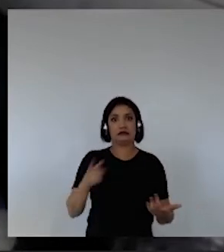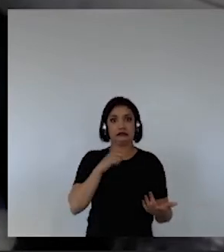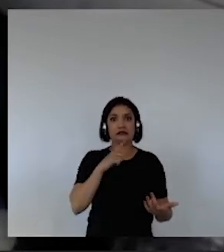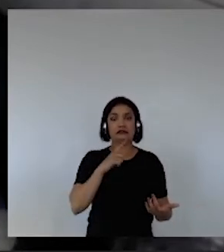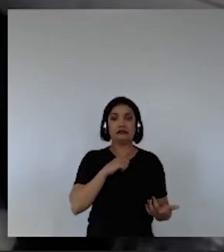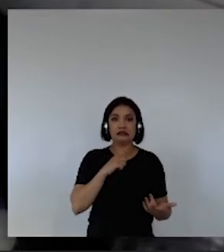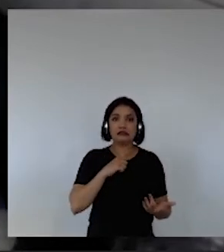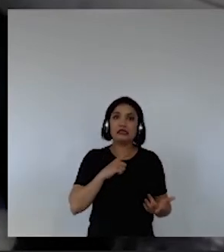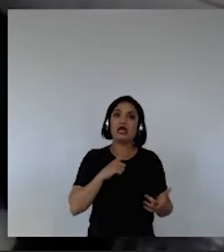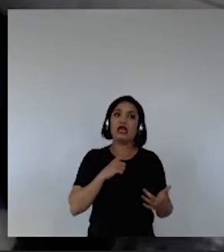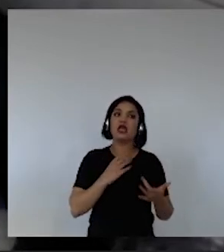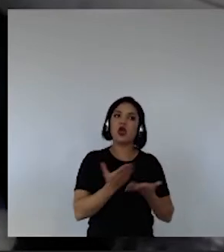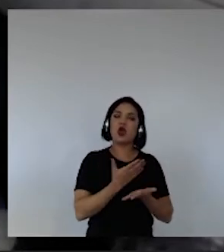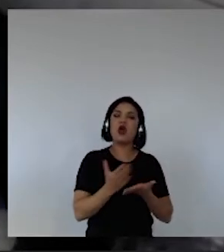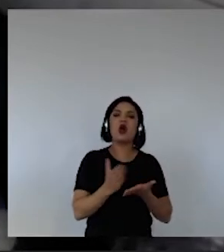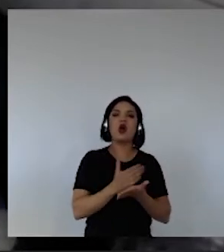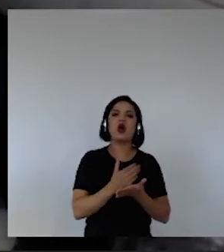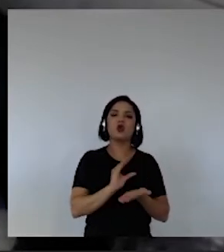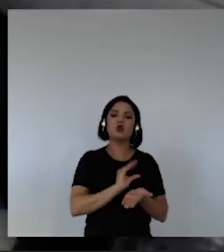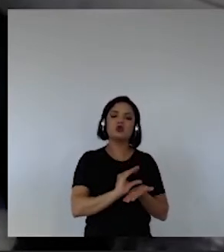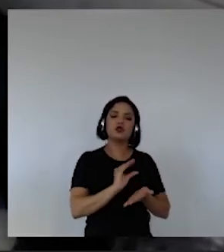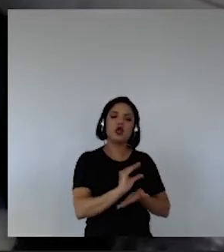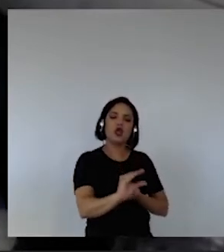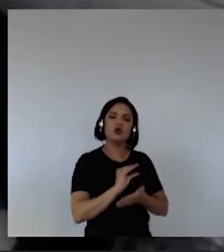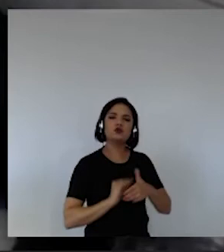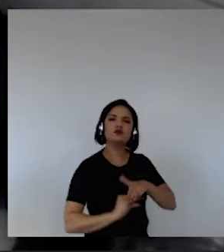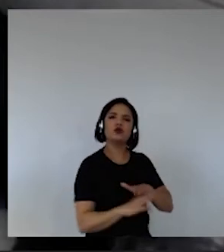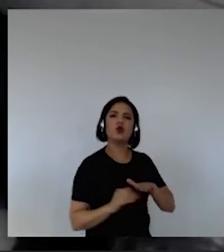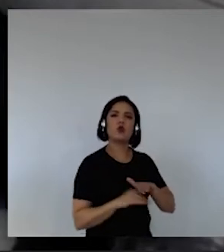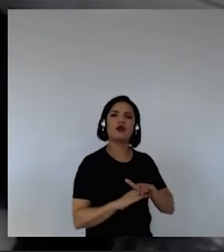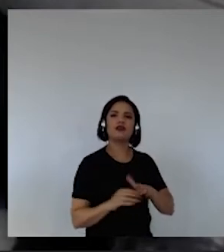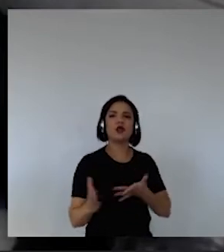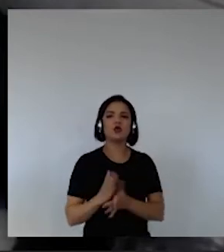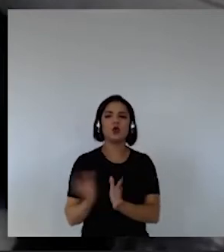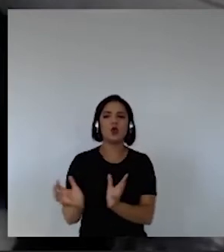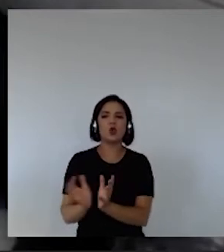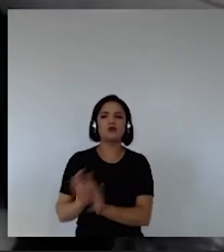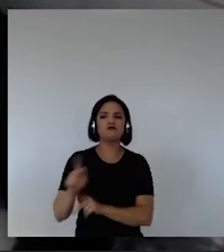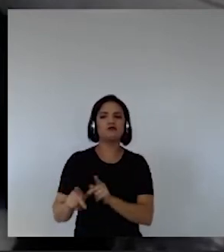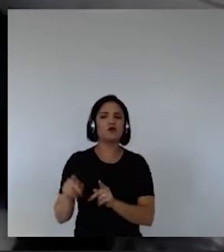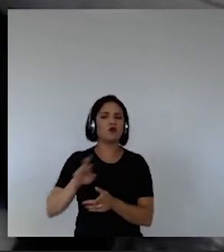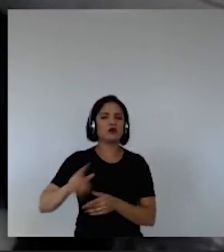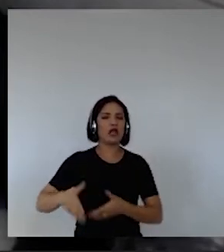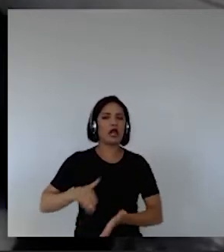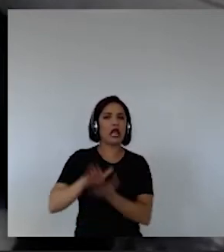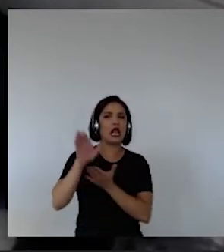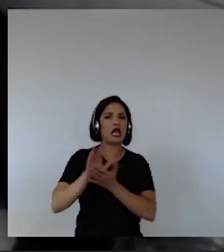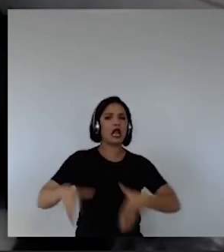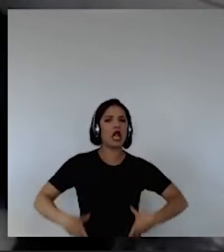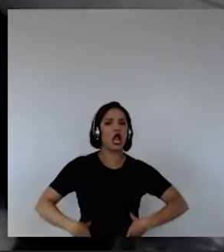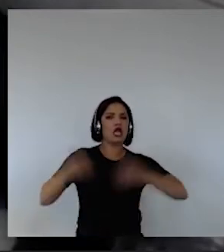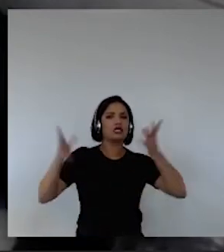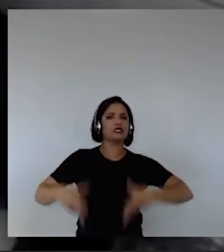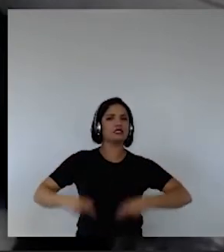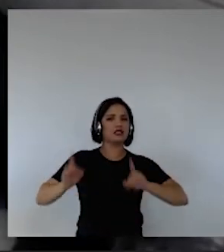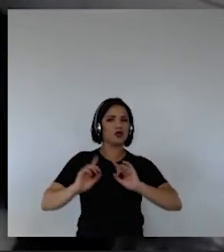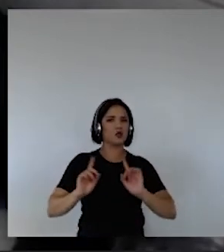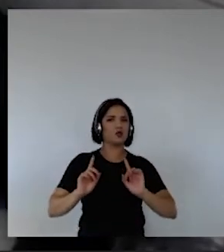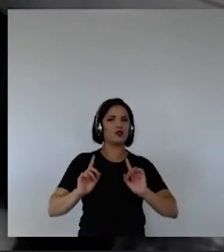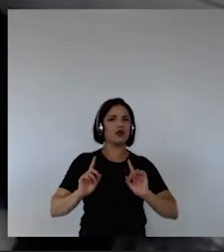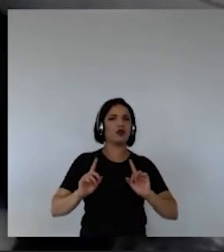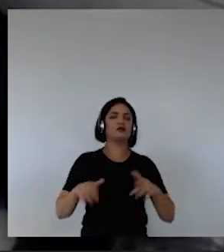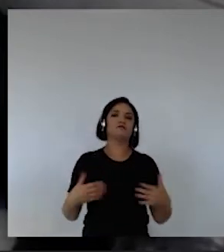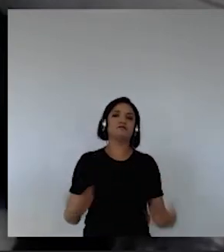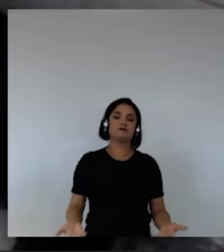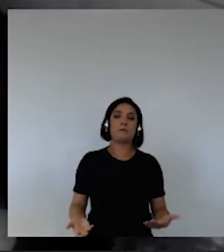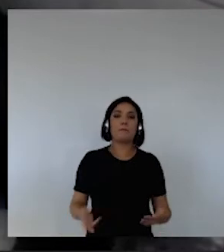algum recurso guardado por uma camada da população que não está gastando. Então, os efeitos não são imediatos. A gente não pode dizer que haverá